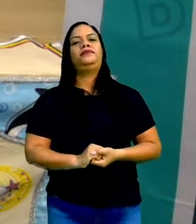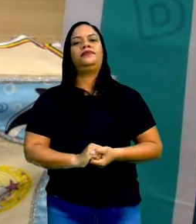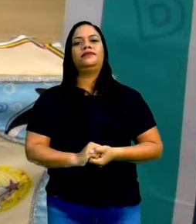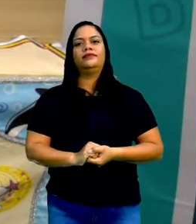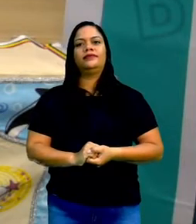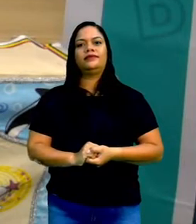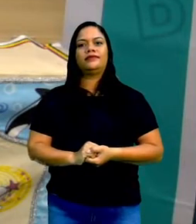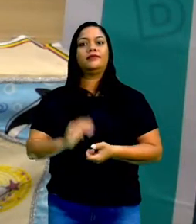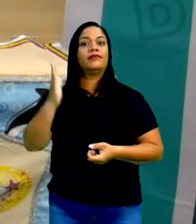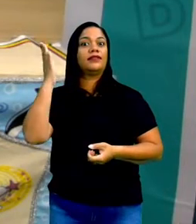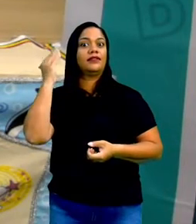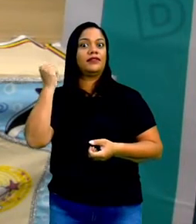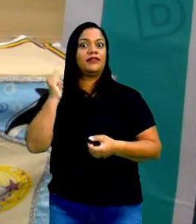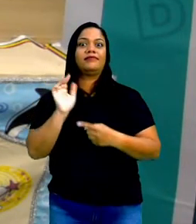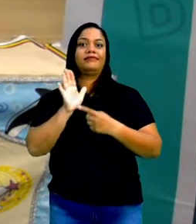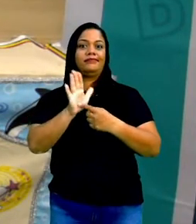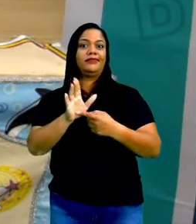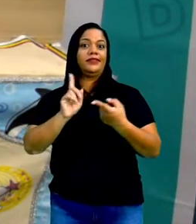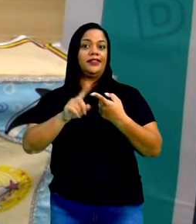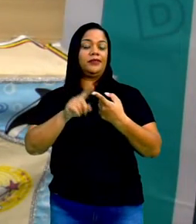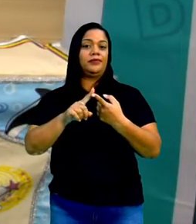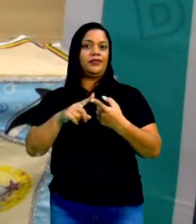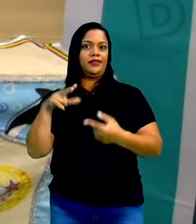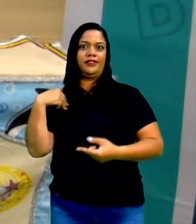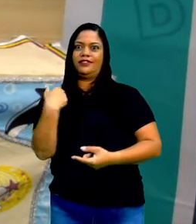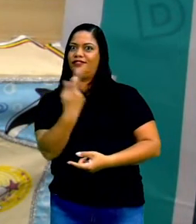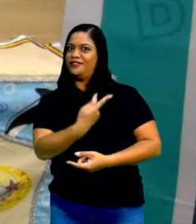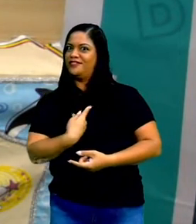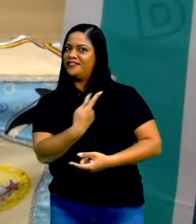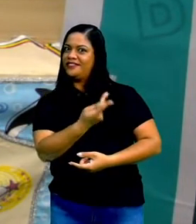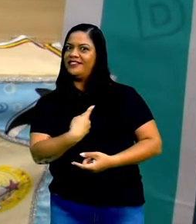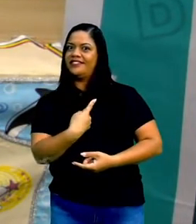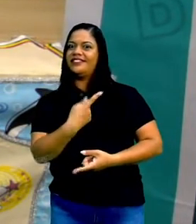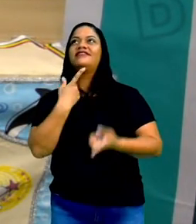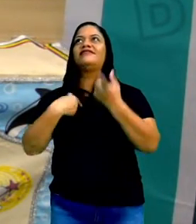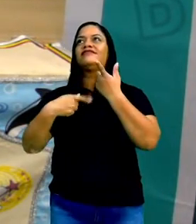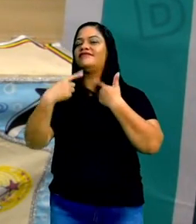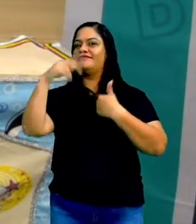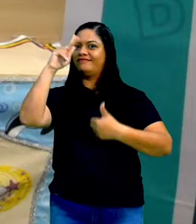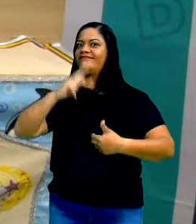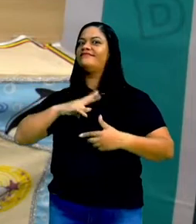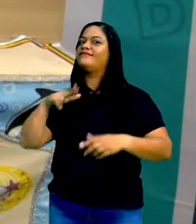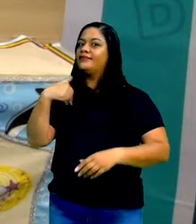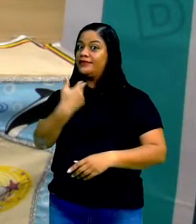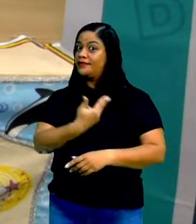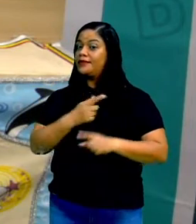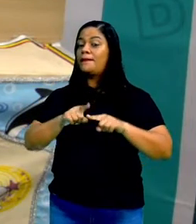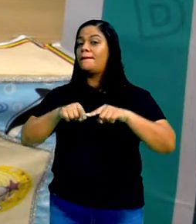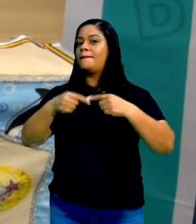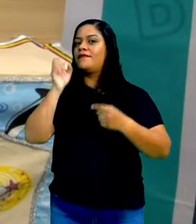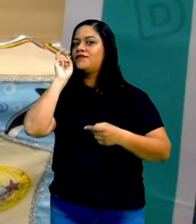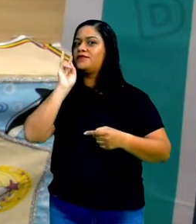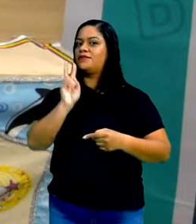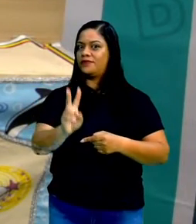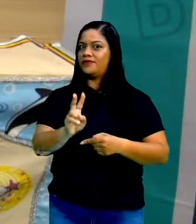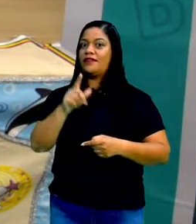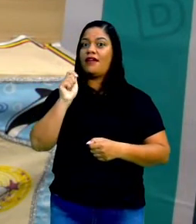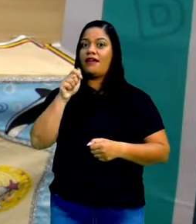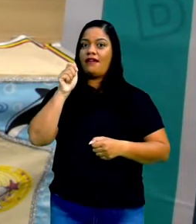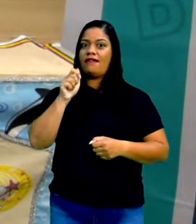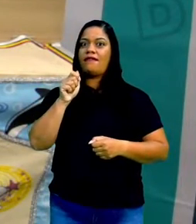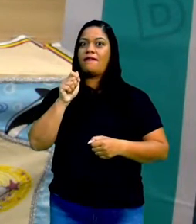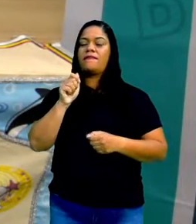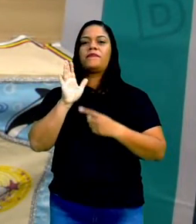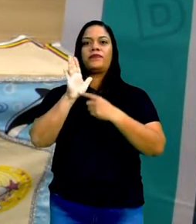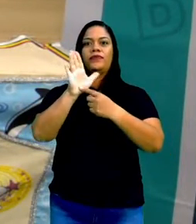Então, quem sabe não aparece uma fada pra gente também, né? Pra realizar os nossos desejos. Mas vamos ver se essa fada que apareceu